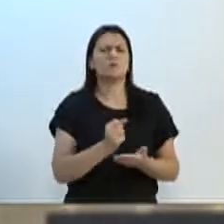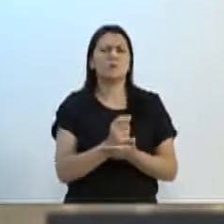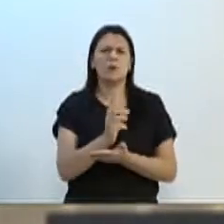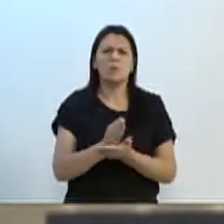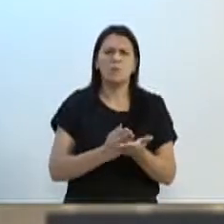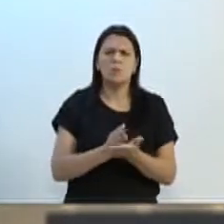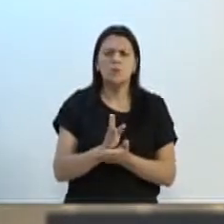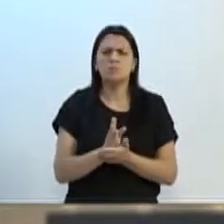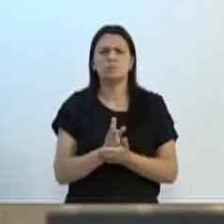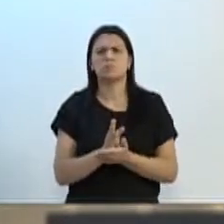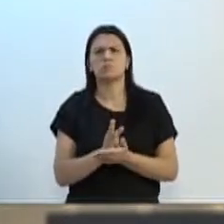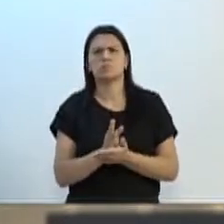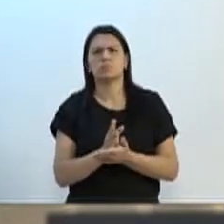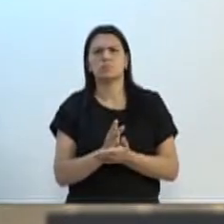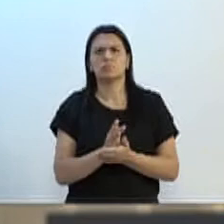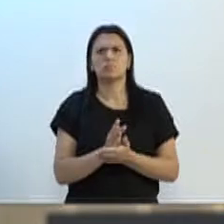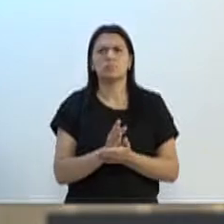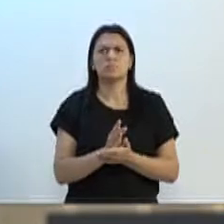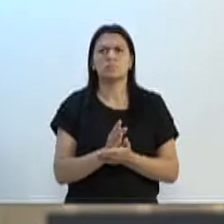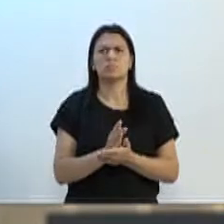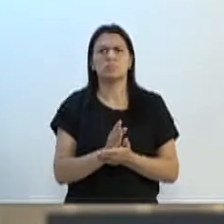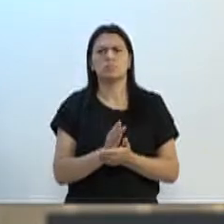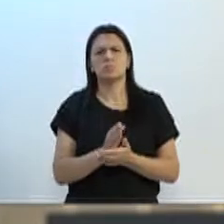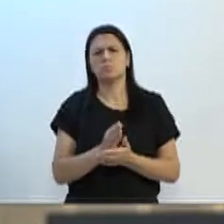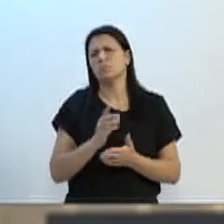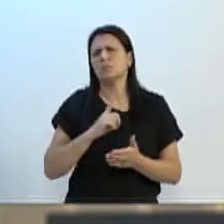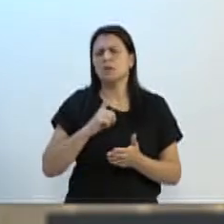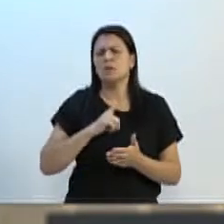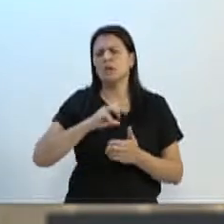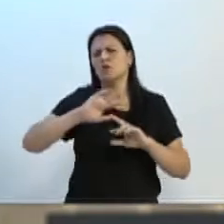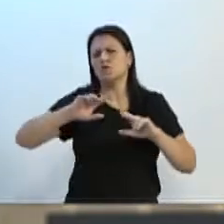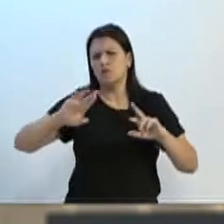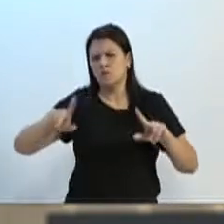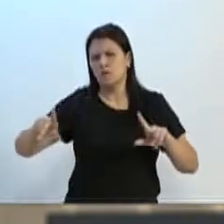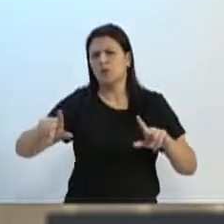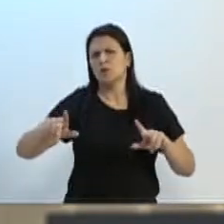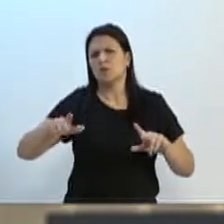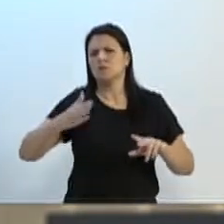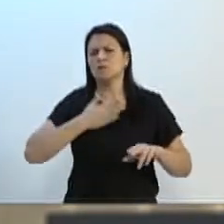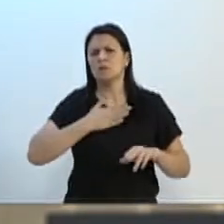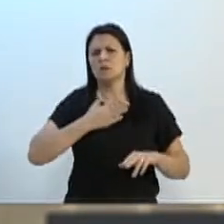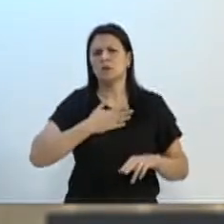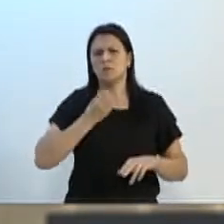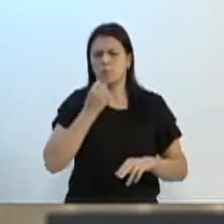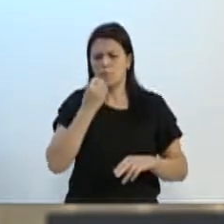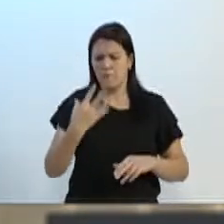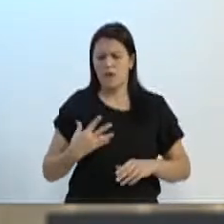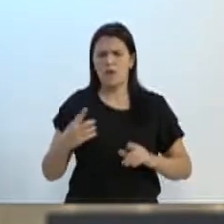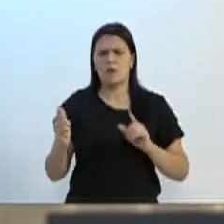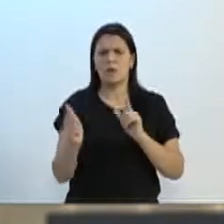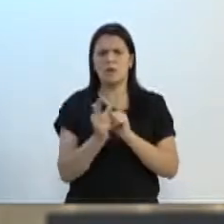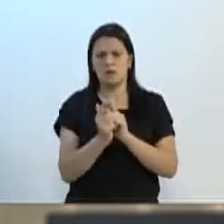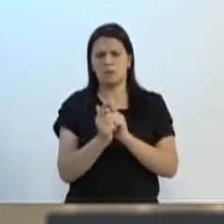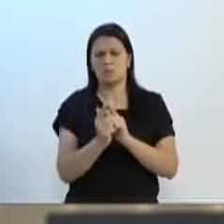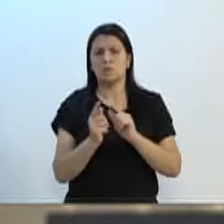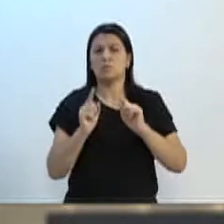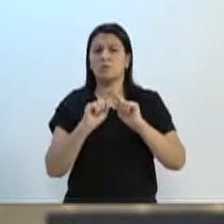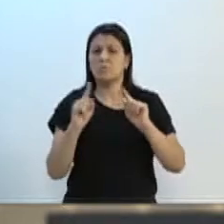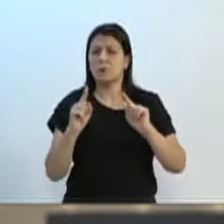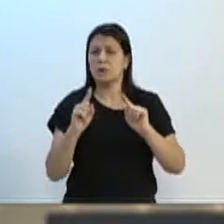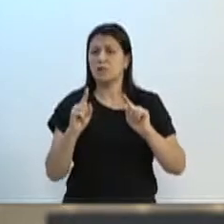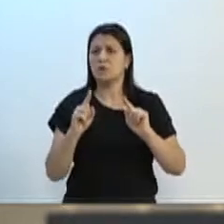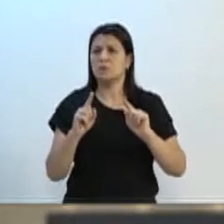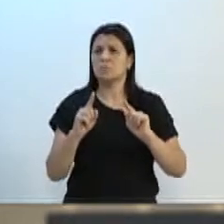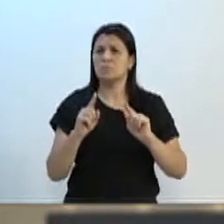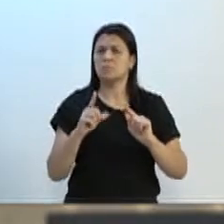atendido, outros sim, dá para enumerar os setores que eu tenho sido bem atendido. Mas eu adotei agora